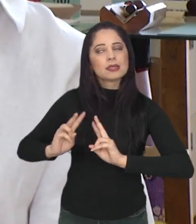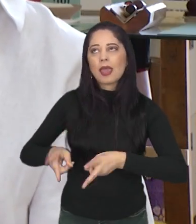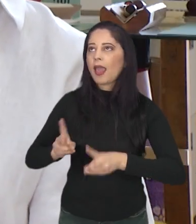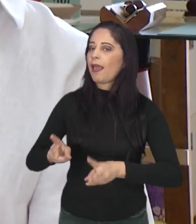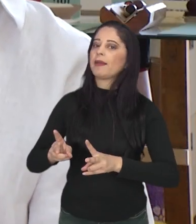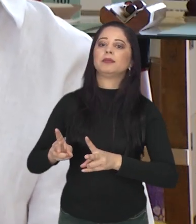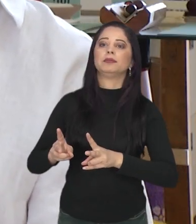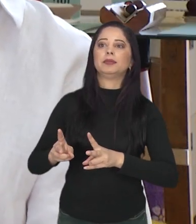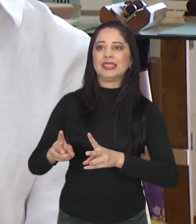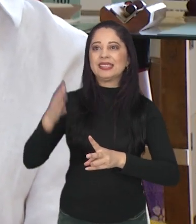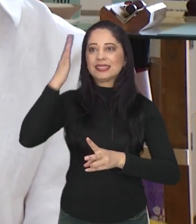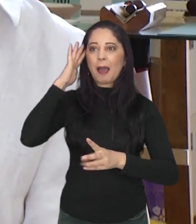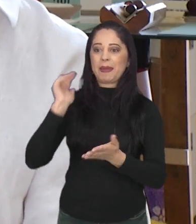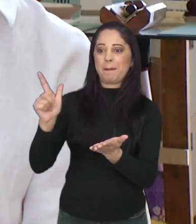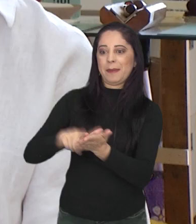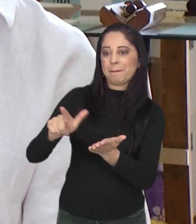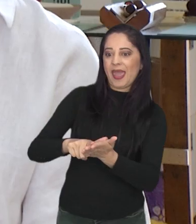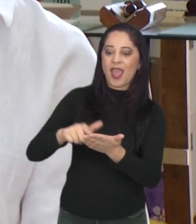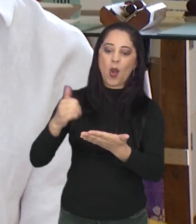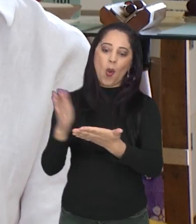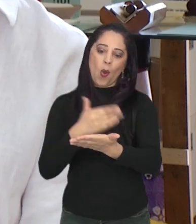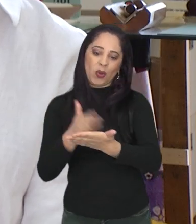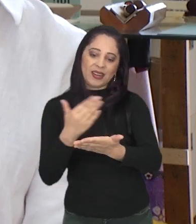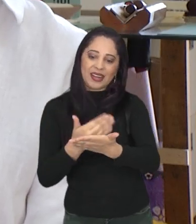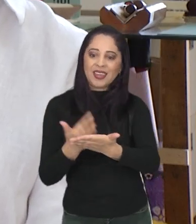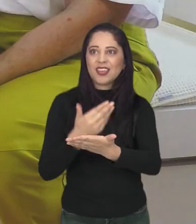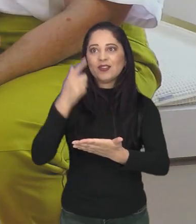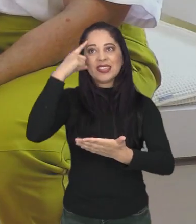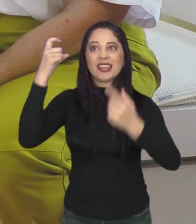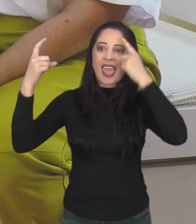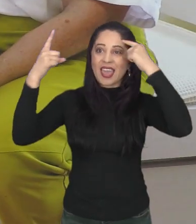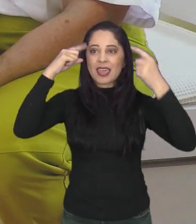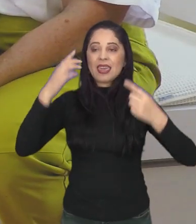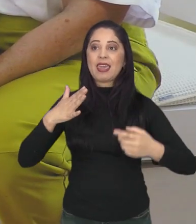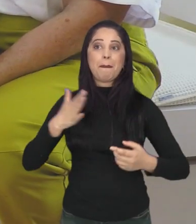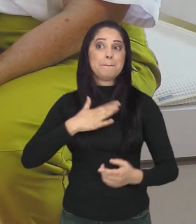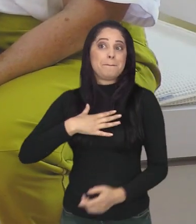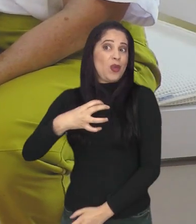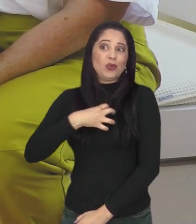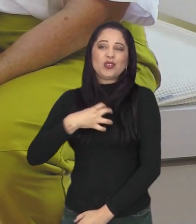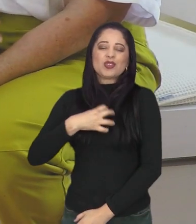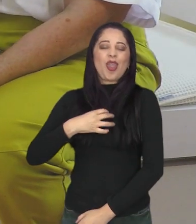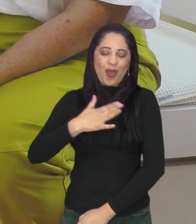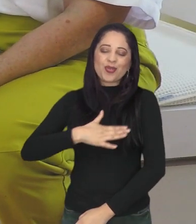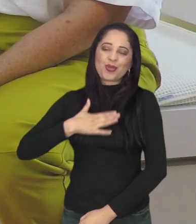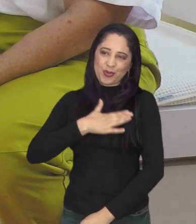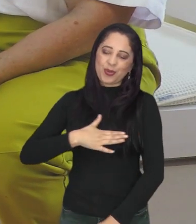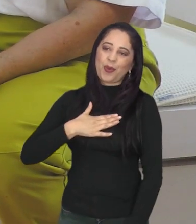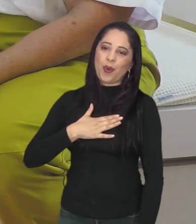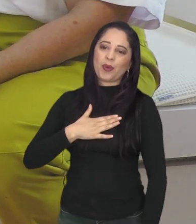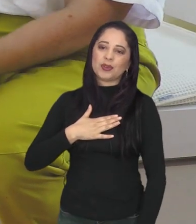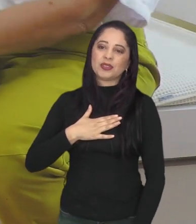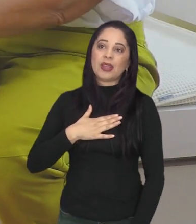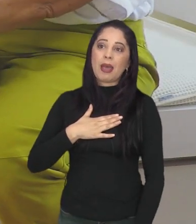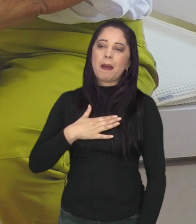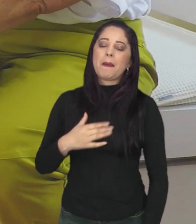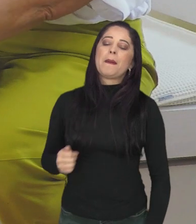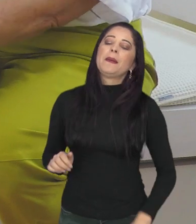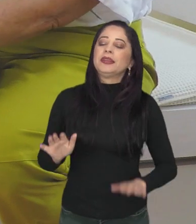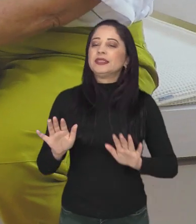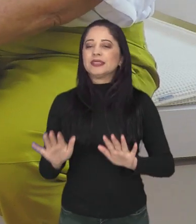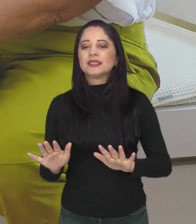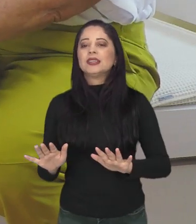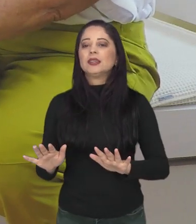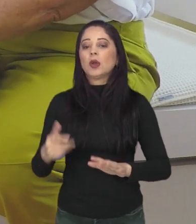convivi nesse universo né de papéis e livros e criação sempre sempre Isso fez parte